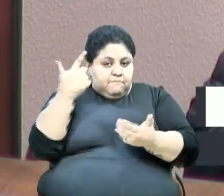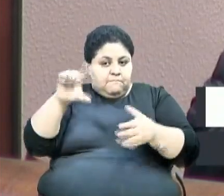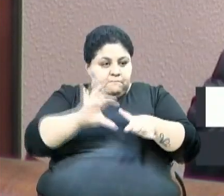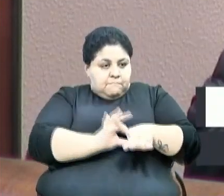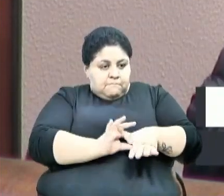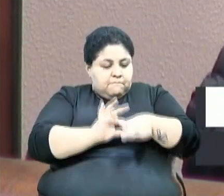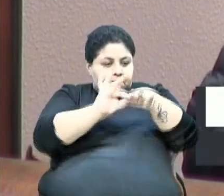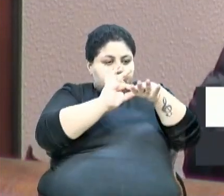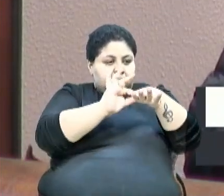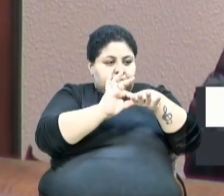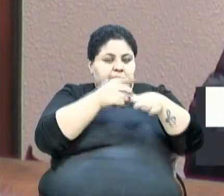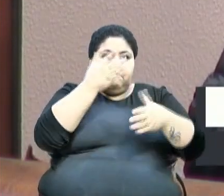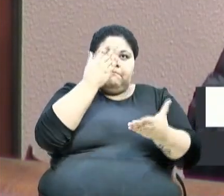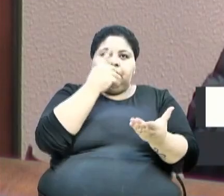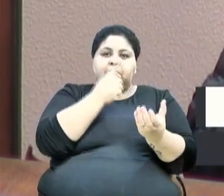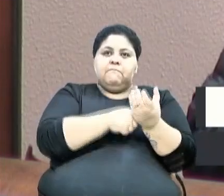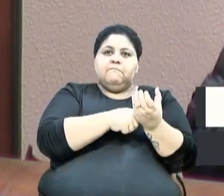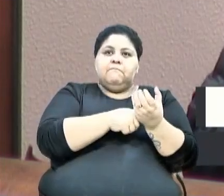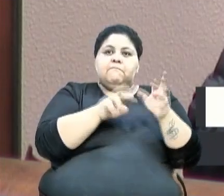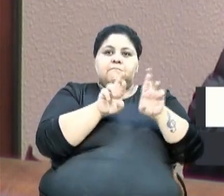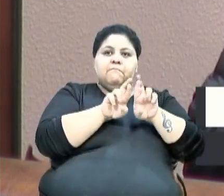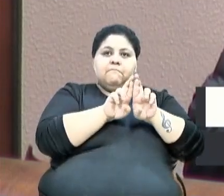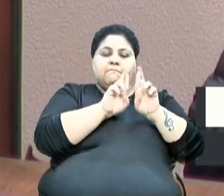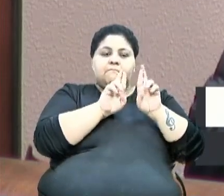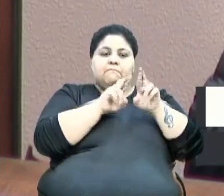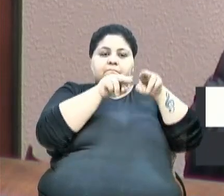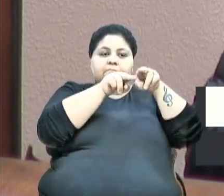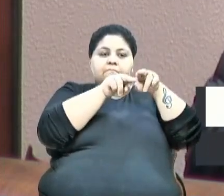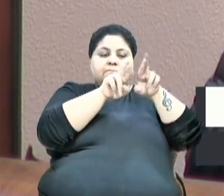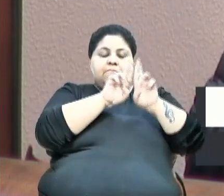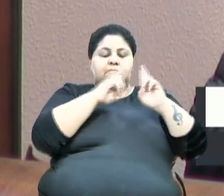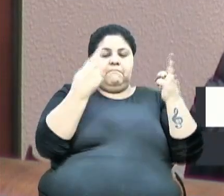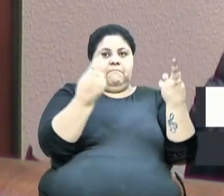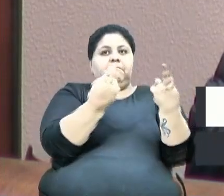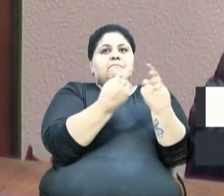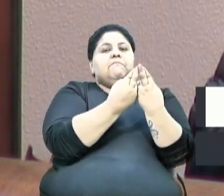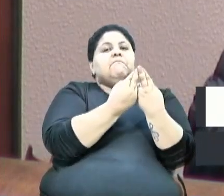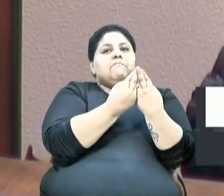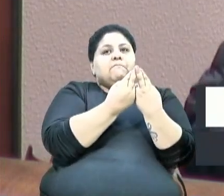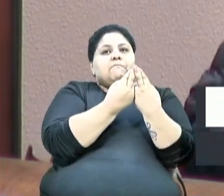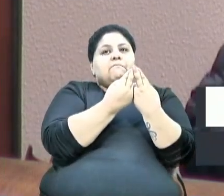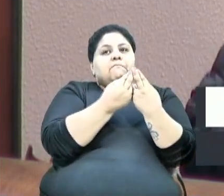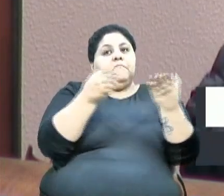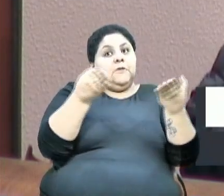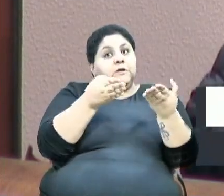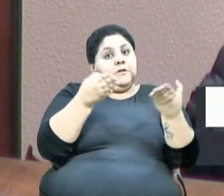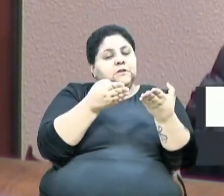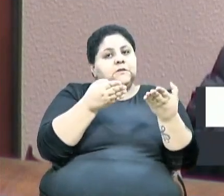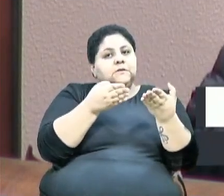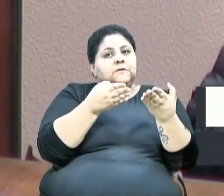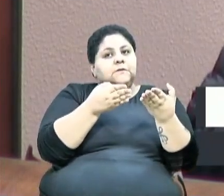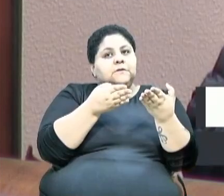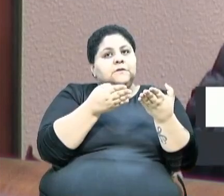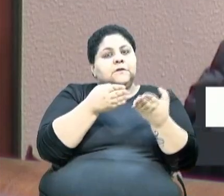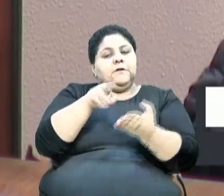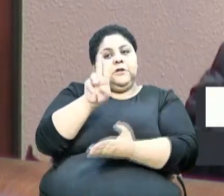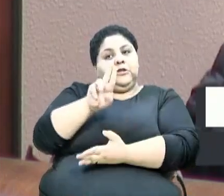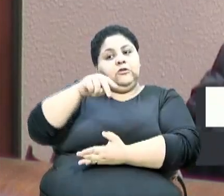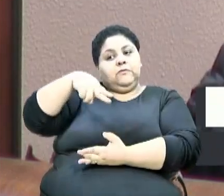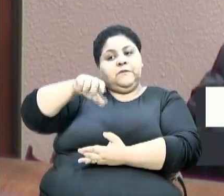acordo de liderança na sessão ordinária do dia 31 de agosto de 2023, quinta-feira, para a senhora Natasha